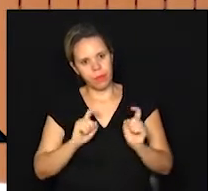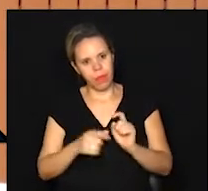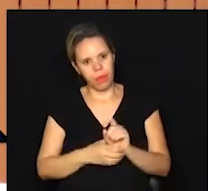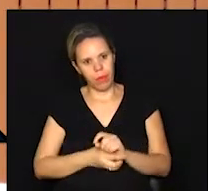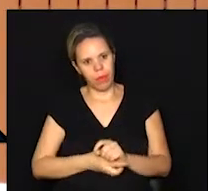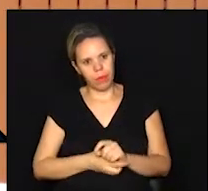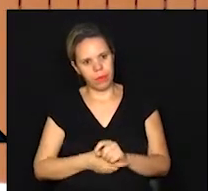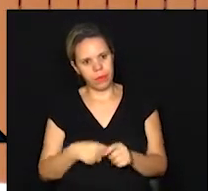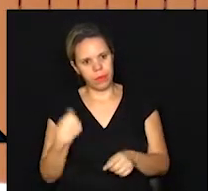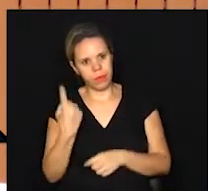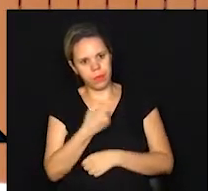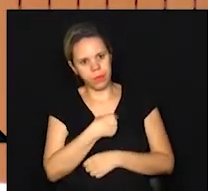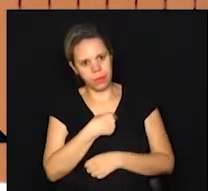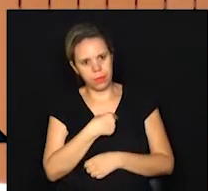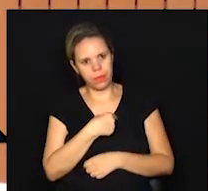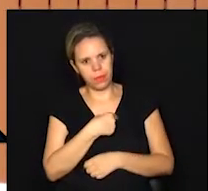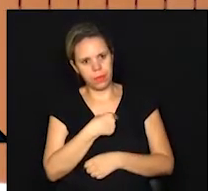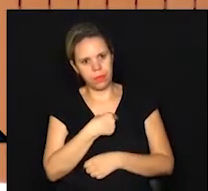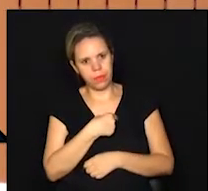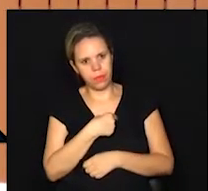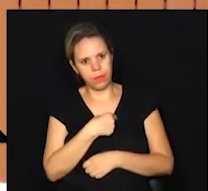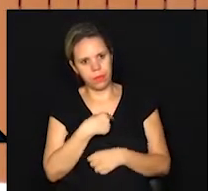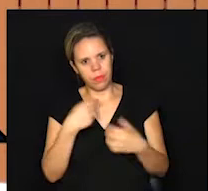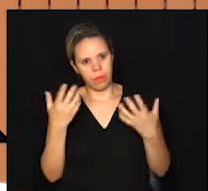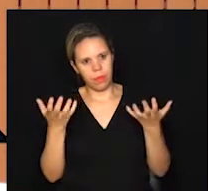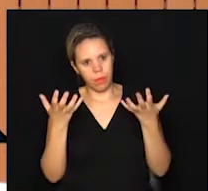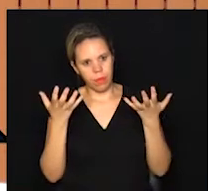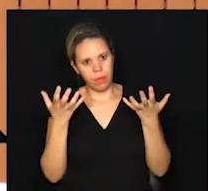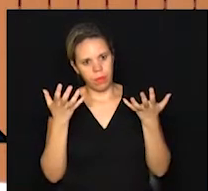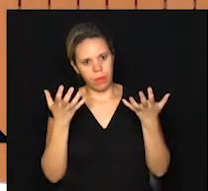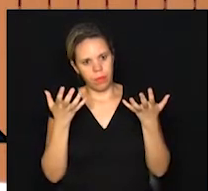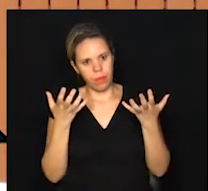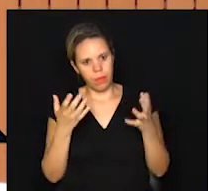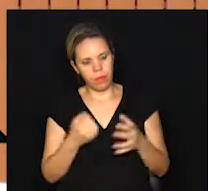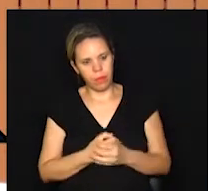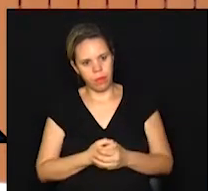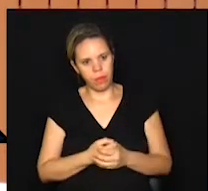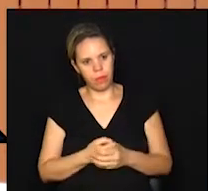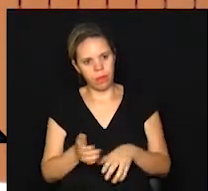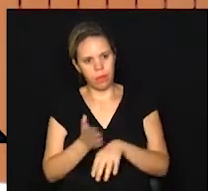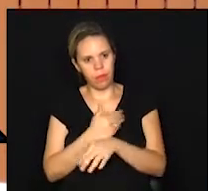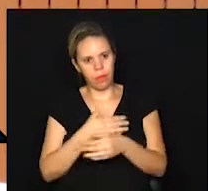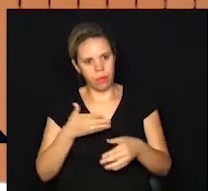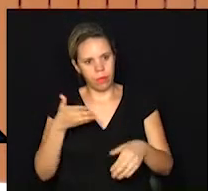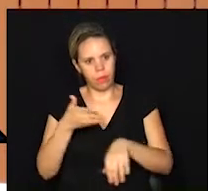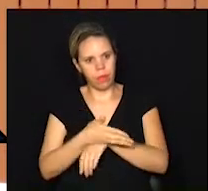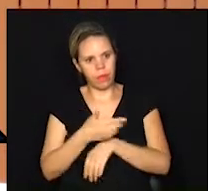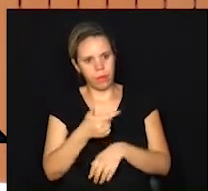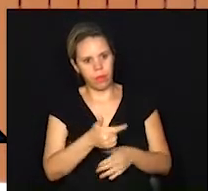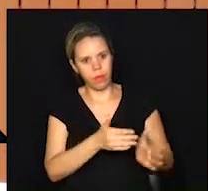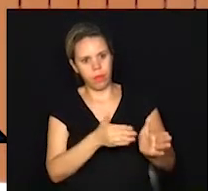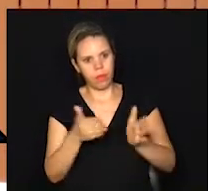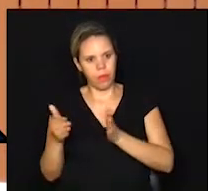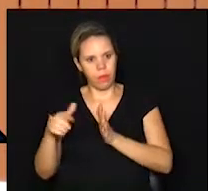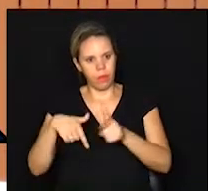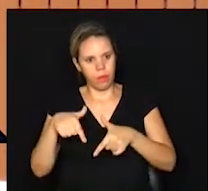sessão. Nós queremos ainda antes de entrar no nosso segundo ponto de